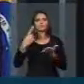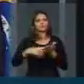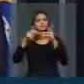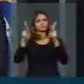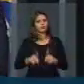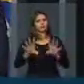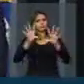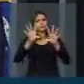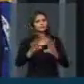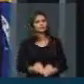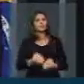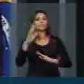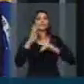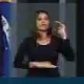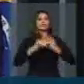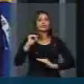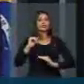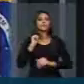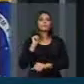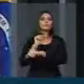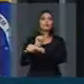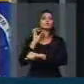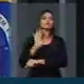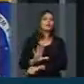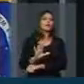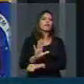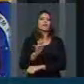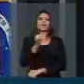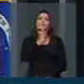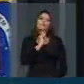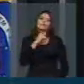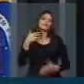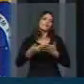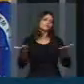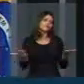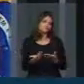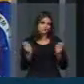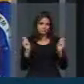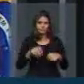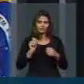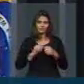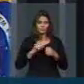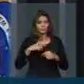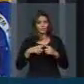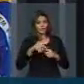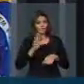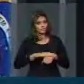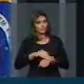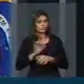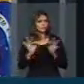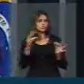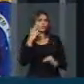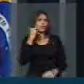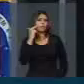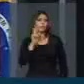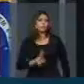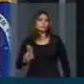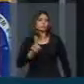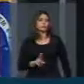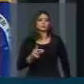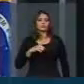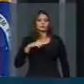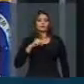se profissionalize e ela pare de funcionar como nos dias atuais, nos quais é muito comum a